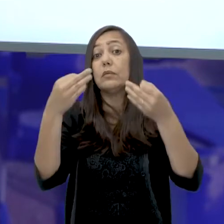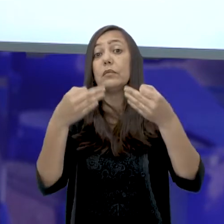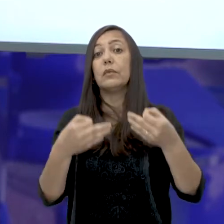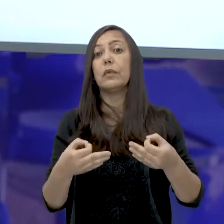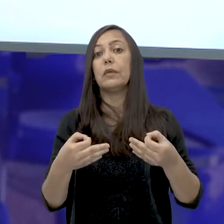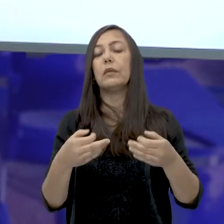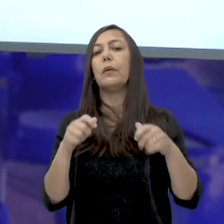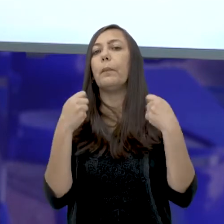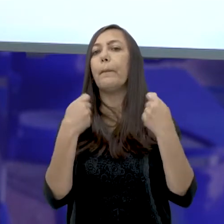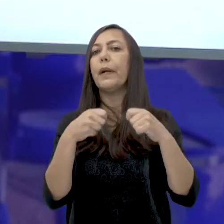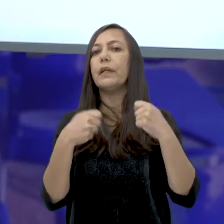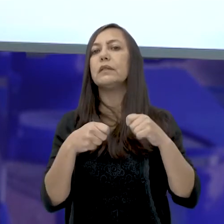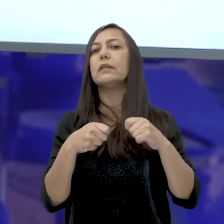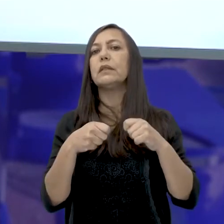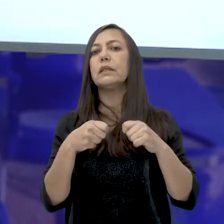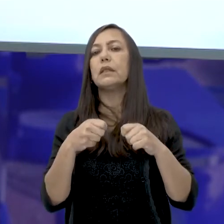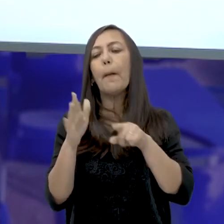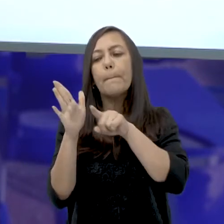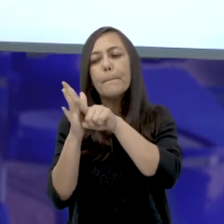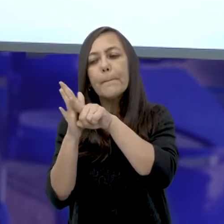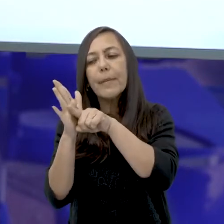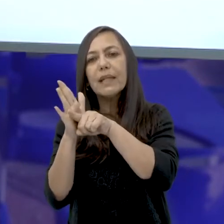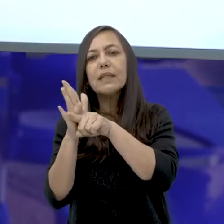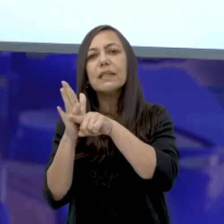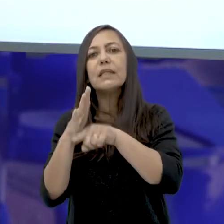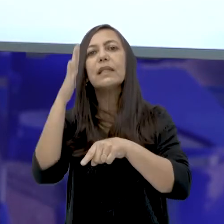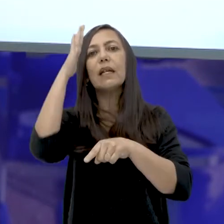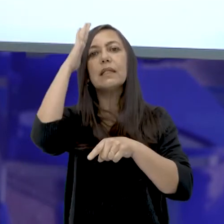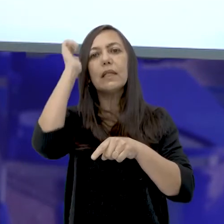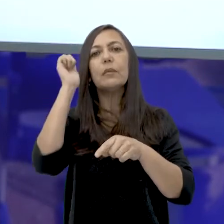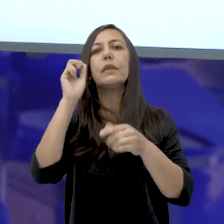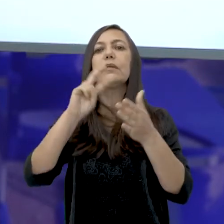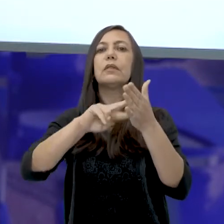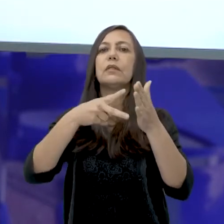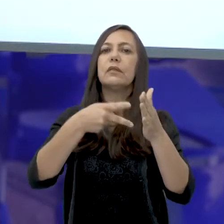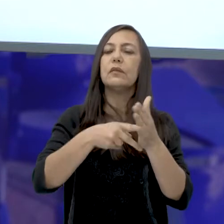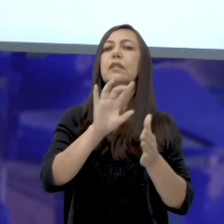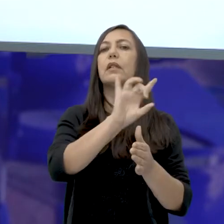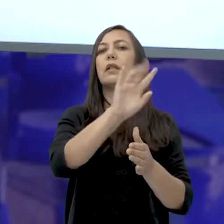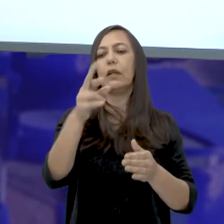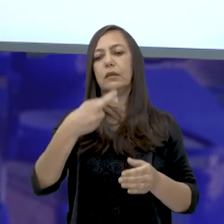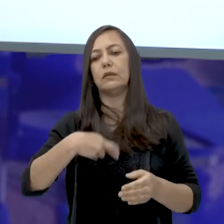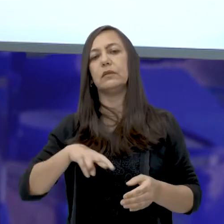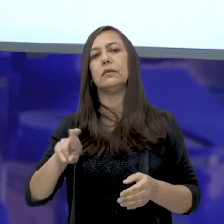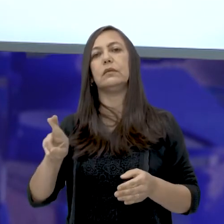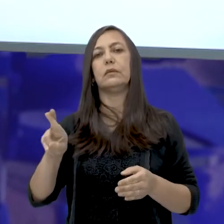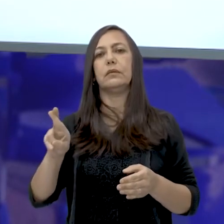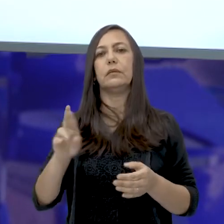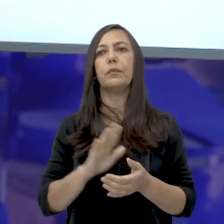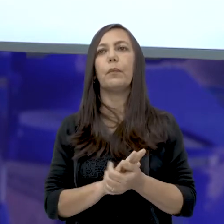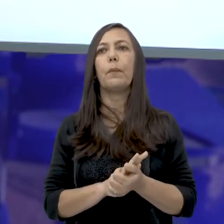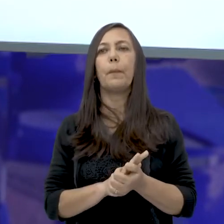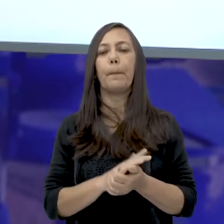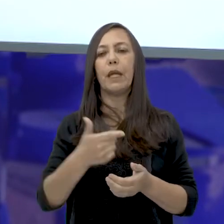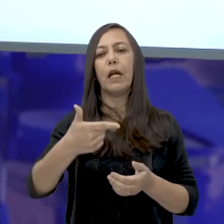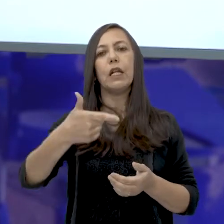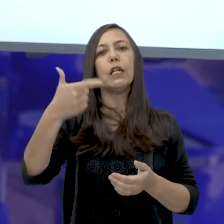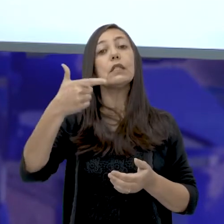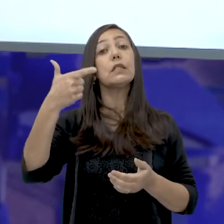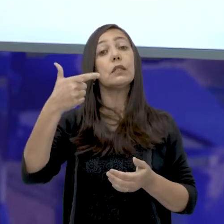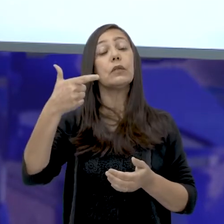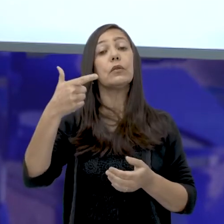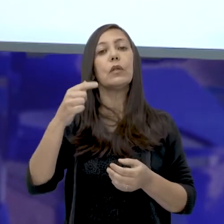hinduísmo, certo? Então, o hinduísmo, quando fala, a gente tem que pensar nas palavras-chave. Reencarnação, ciclo de